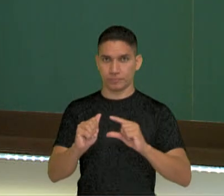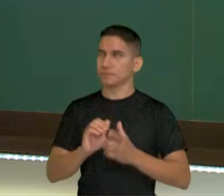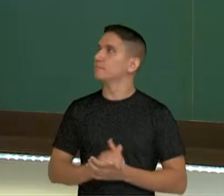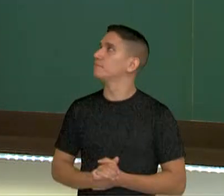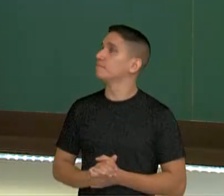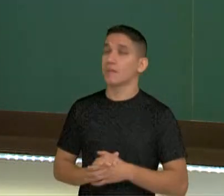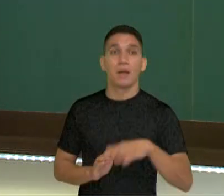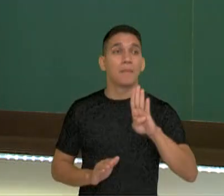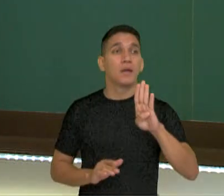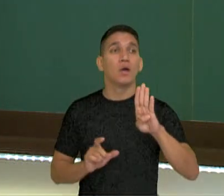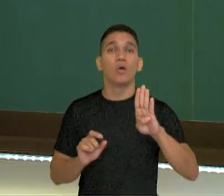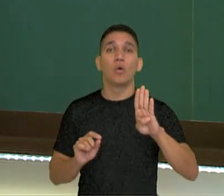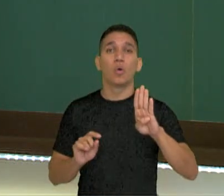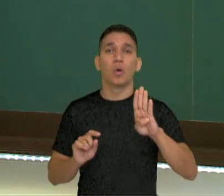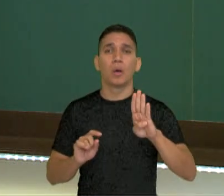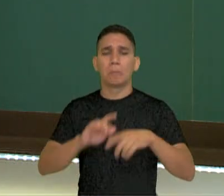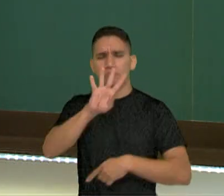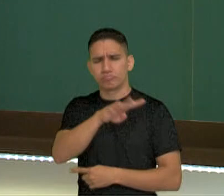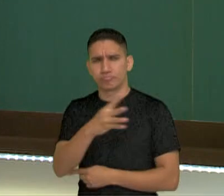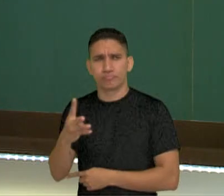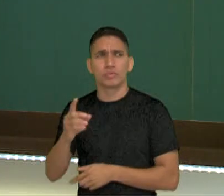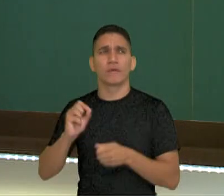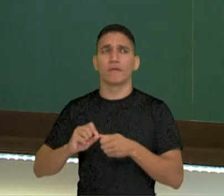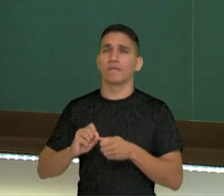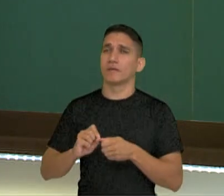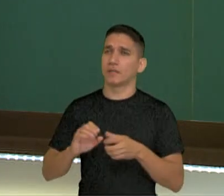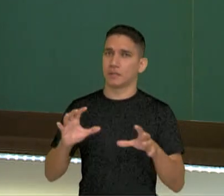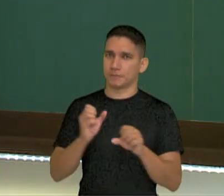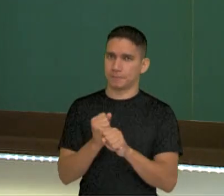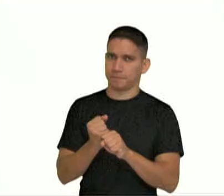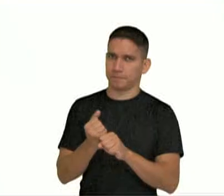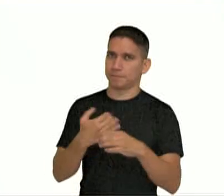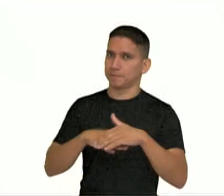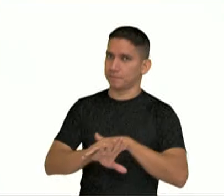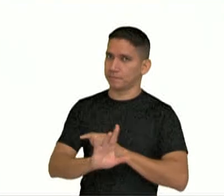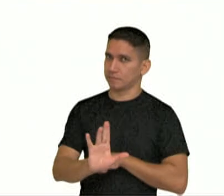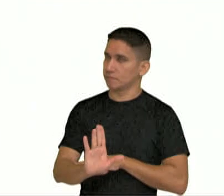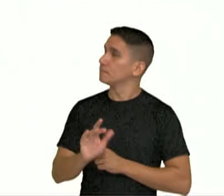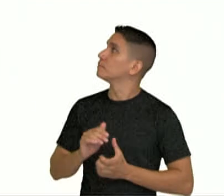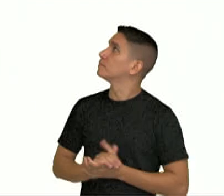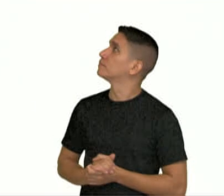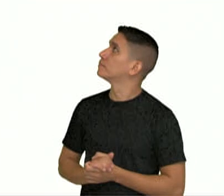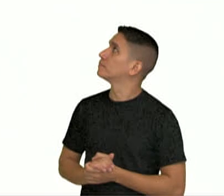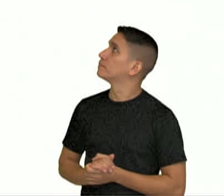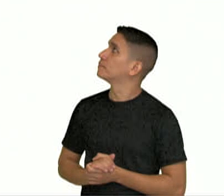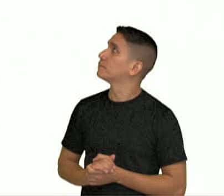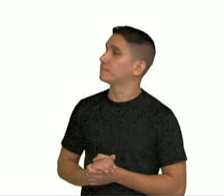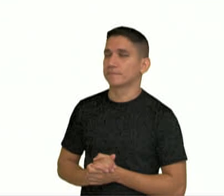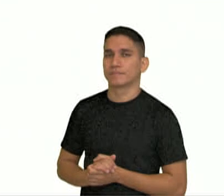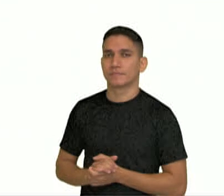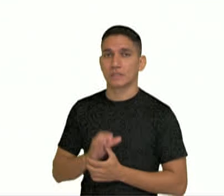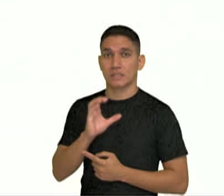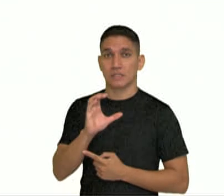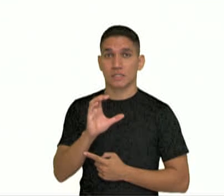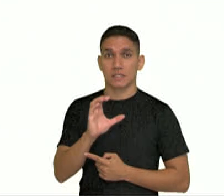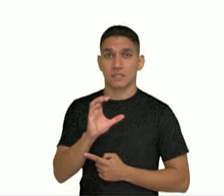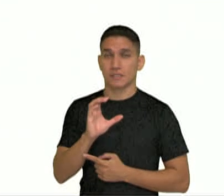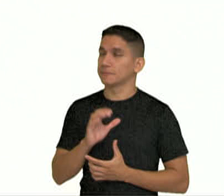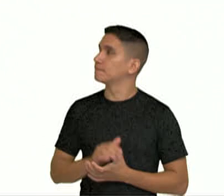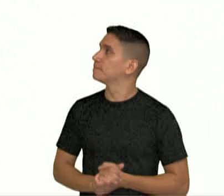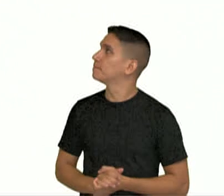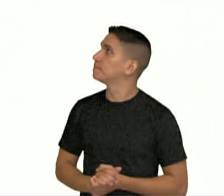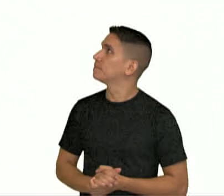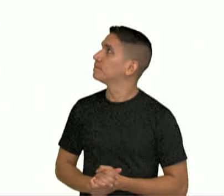e Bzão, Bzinho também. Fiz aqui o cruzamento, reservei o resultado aqui por enquanto. E o último cruzamento, Czão, Czinho e